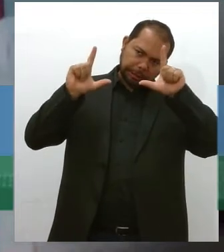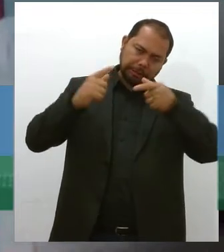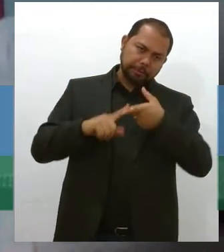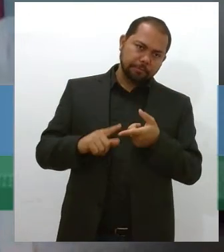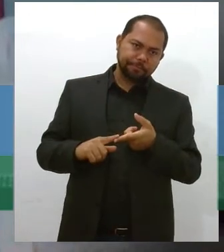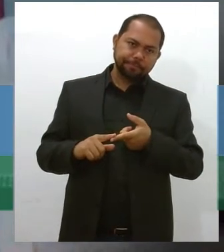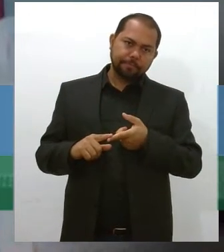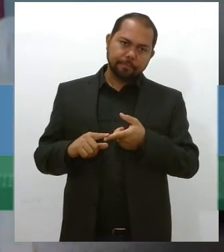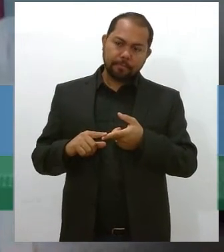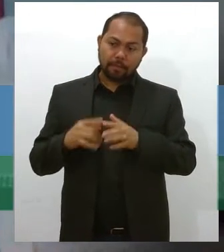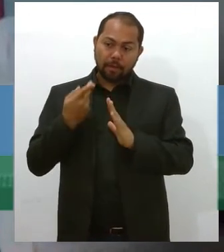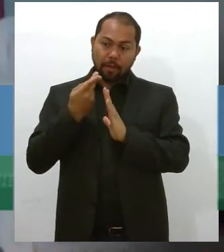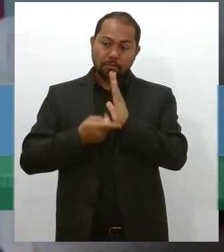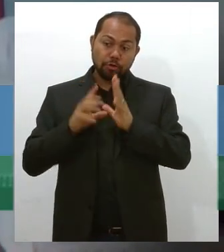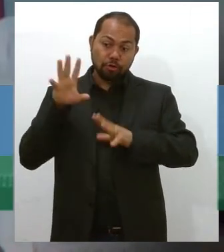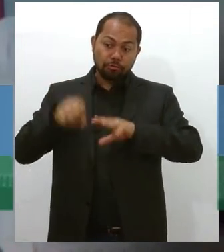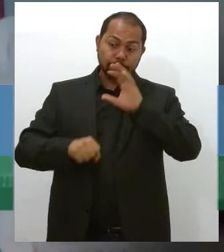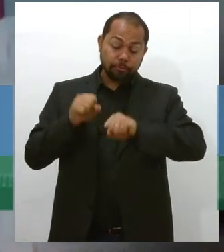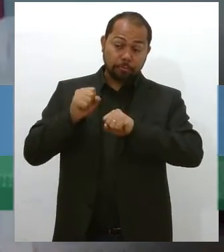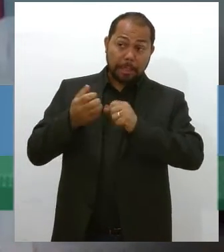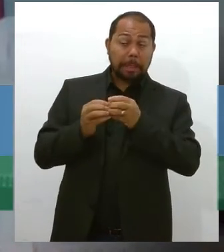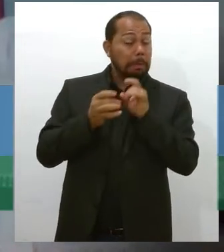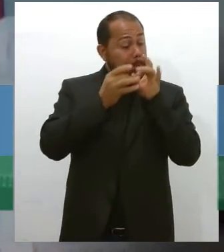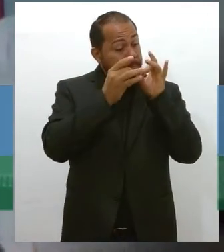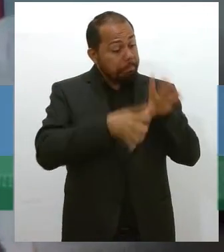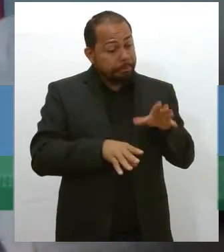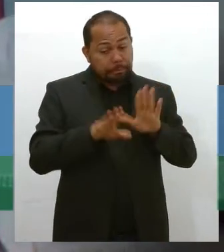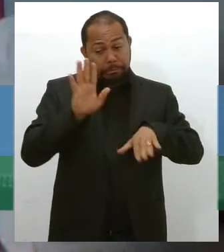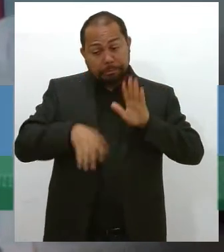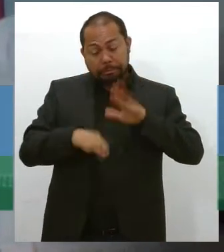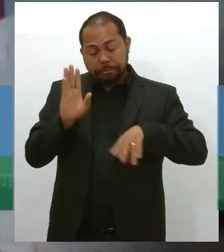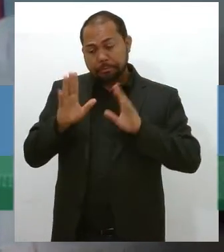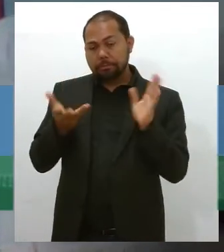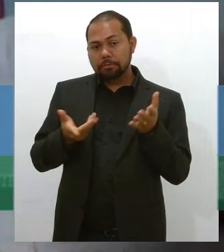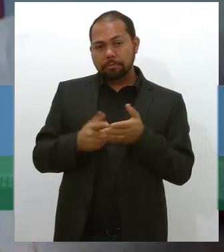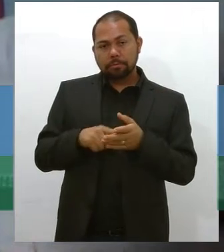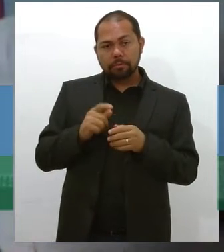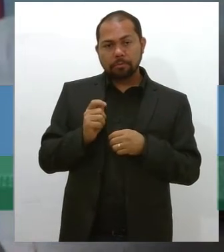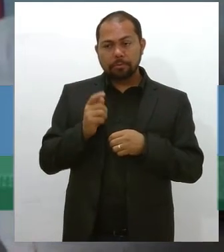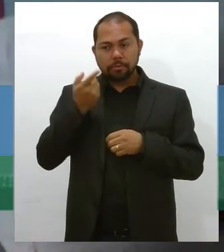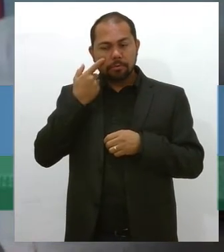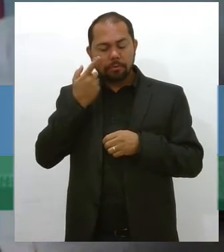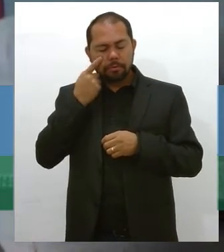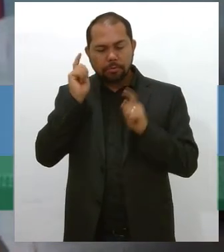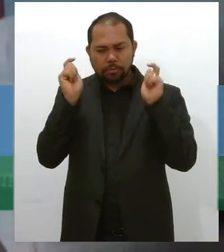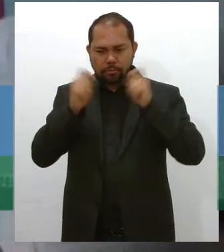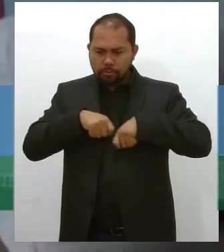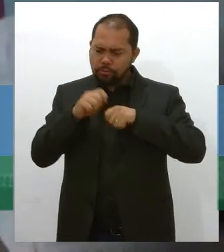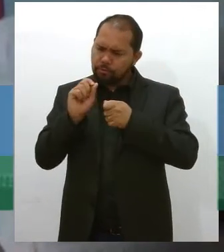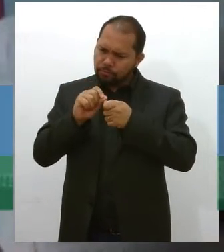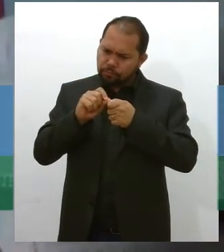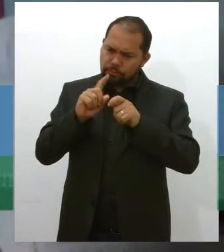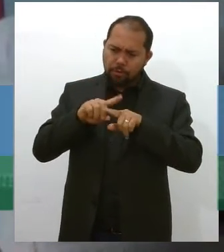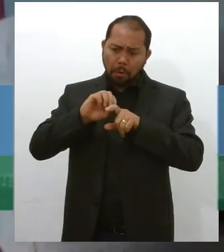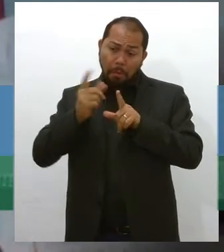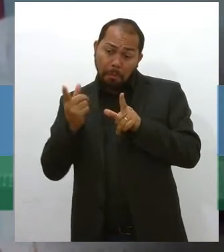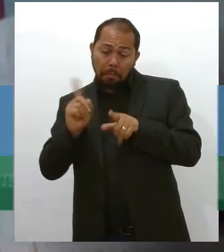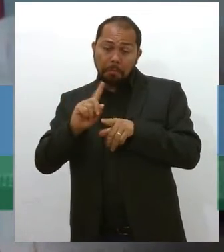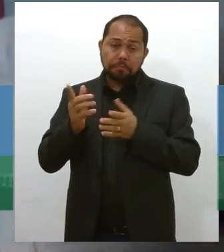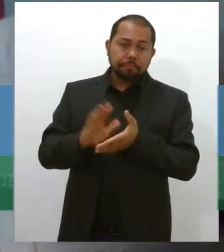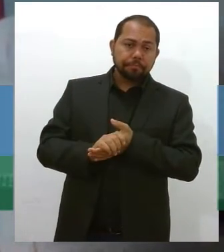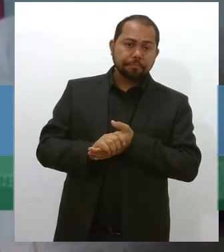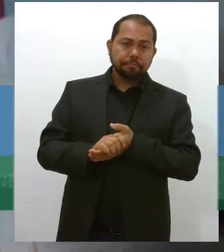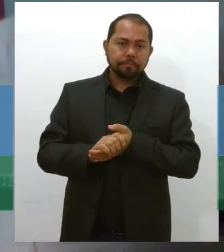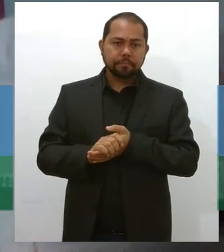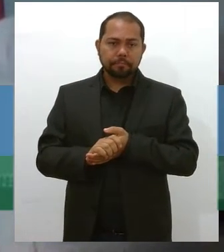vai se verificando o que é realmente possível de ser feito. Aí, como eu falei anteriormente, a questão das cortes, por exemplo, se mostrou bastante